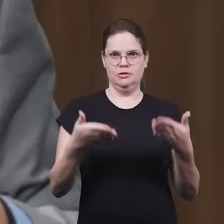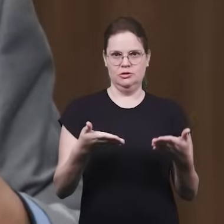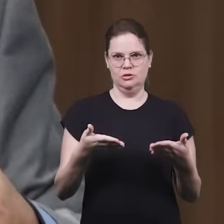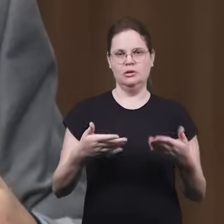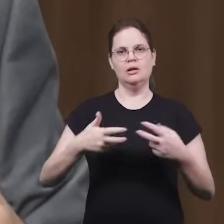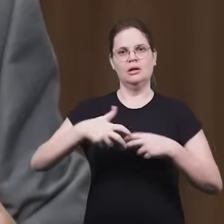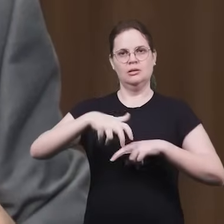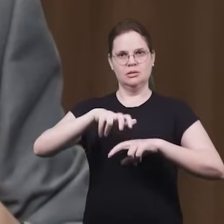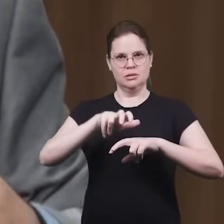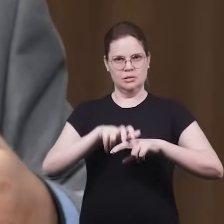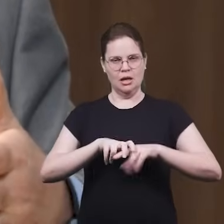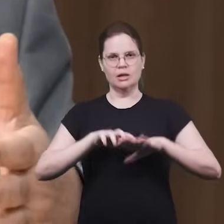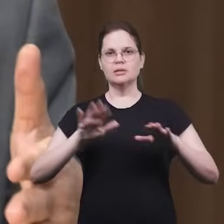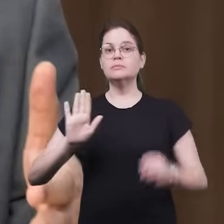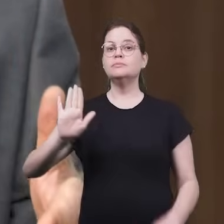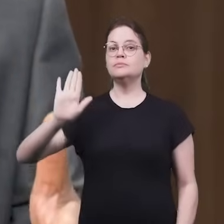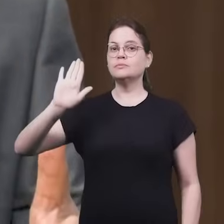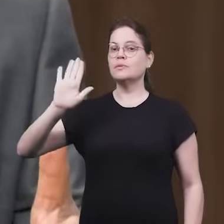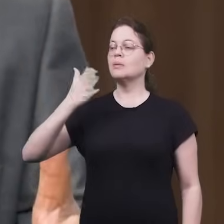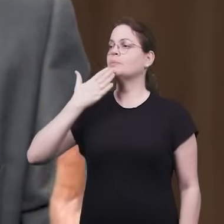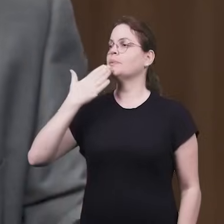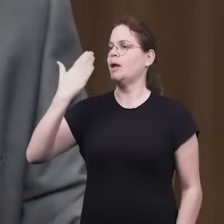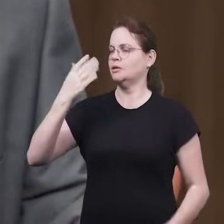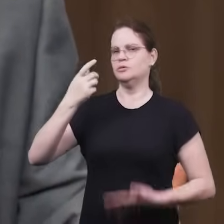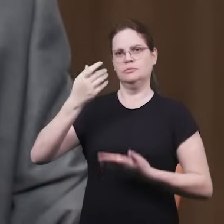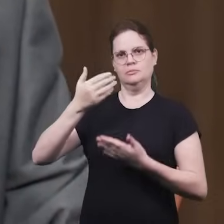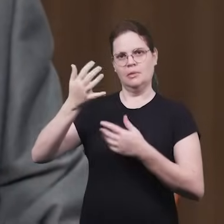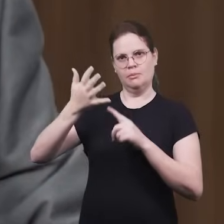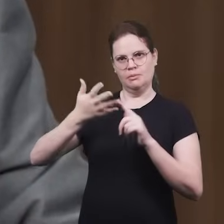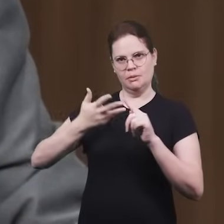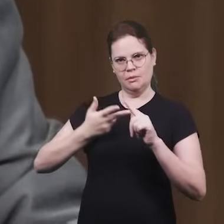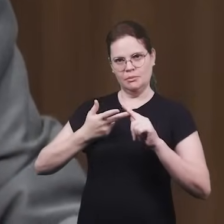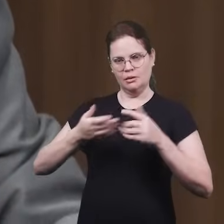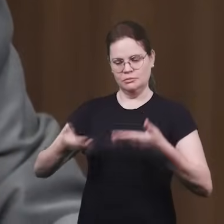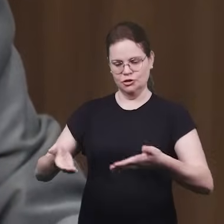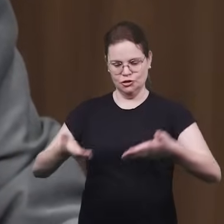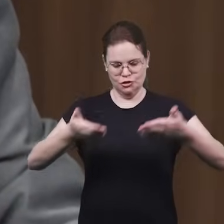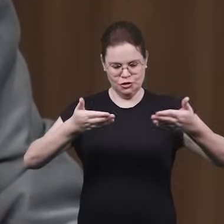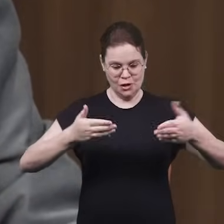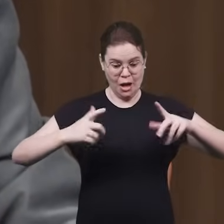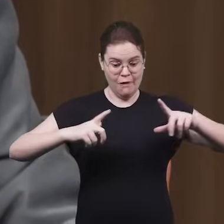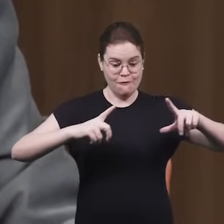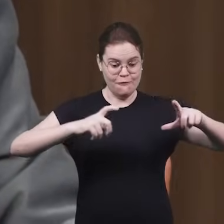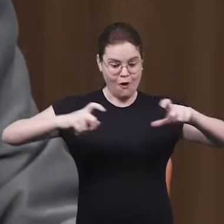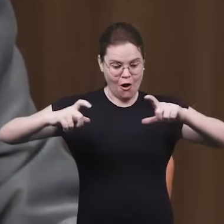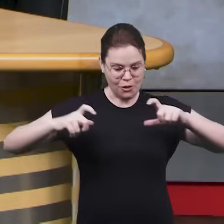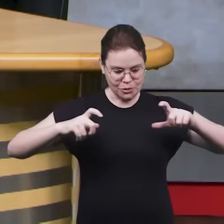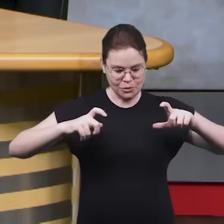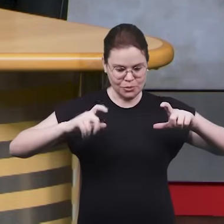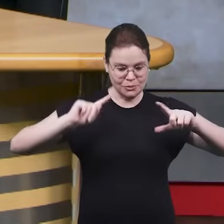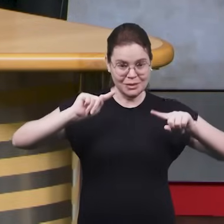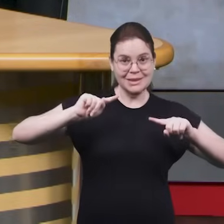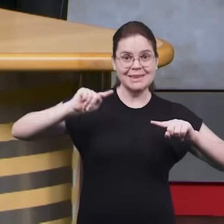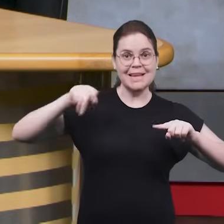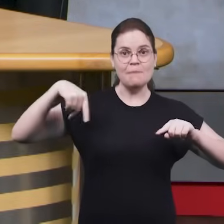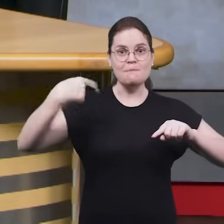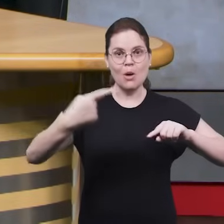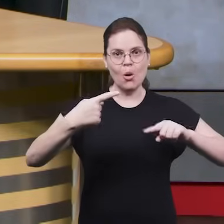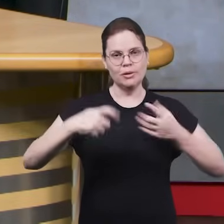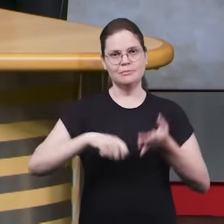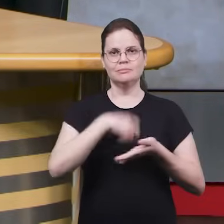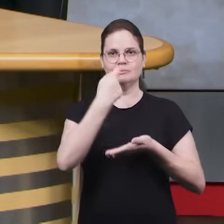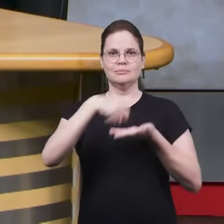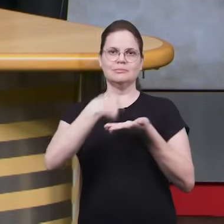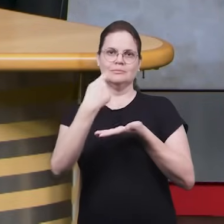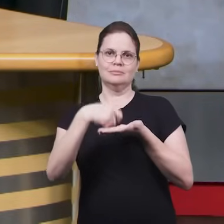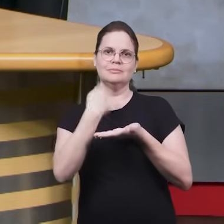senta, faz o pedido, fotografa a comida e depois come. Acrescentou o item fotografar né?